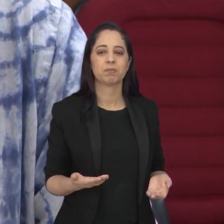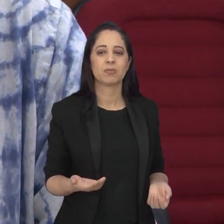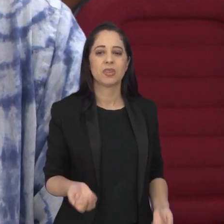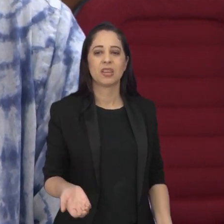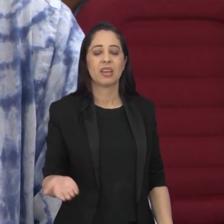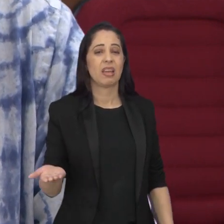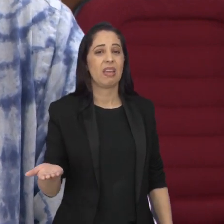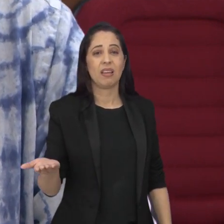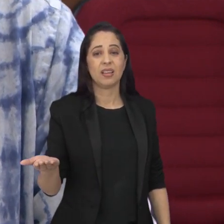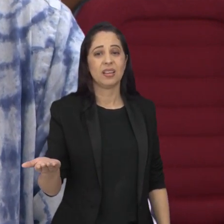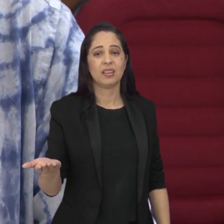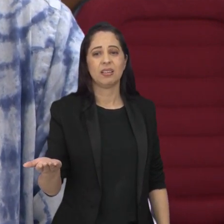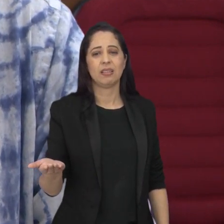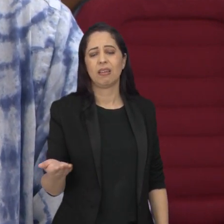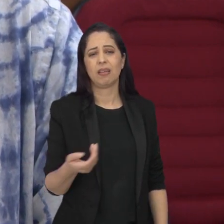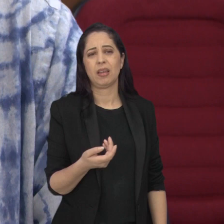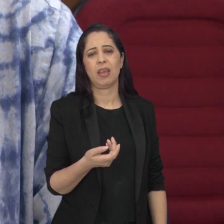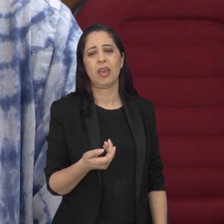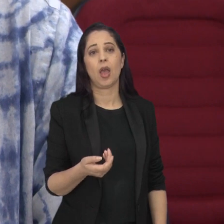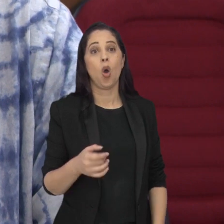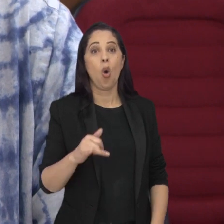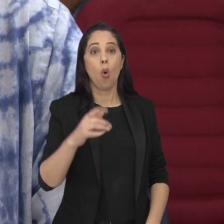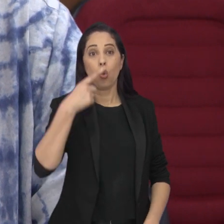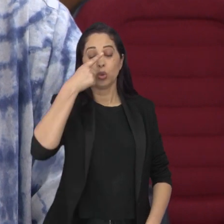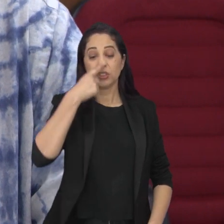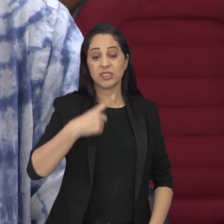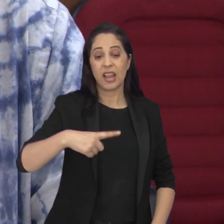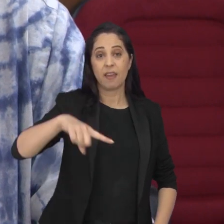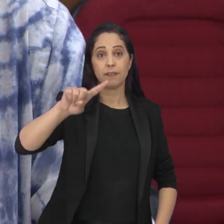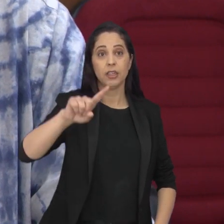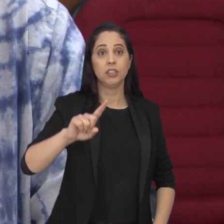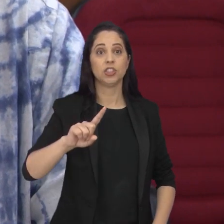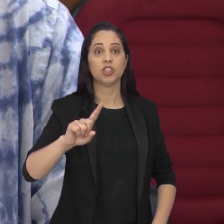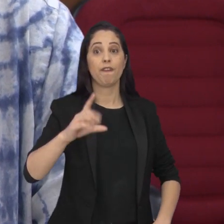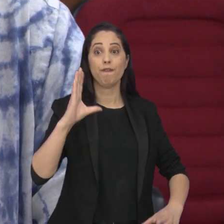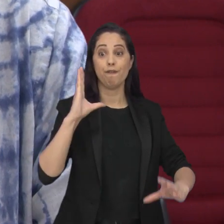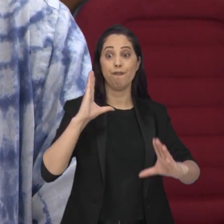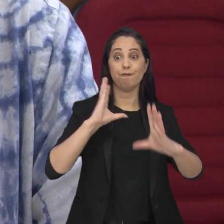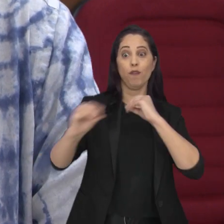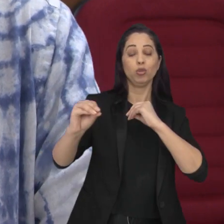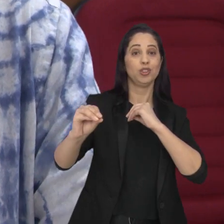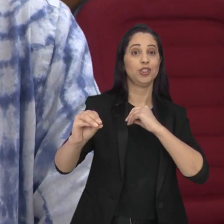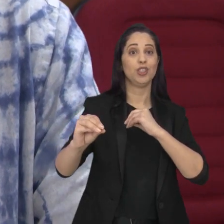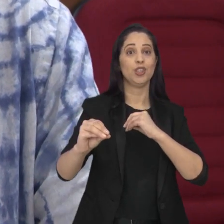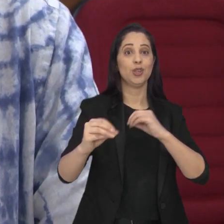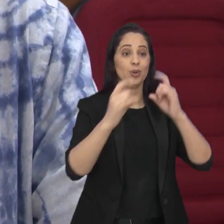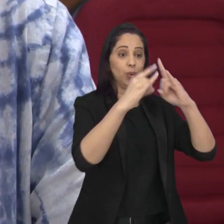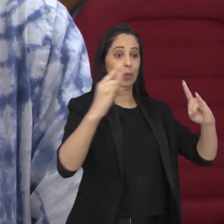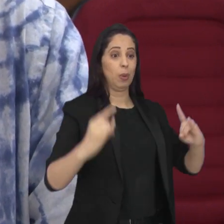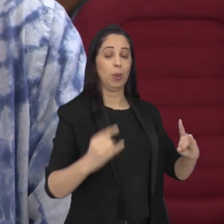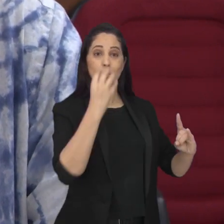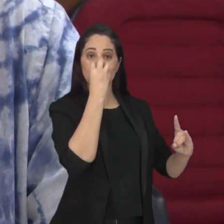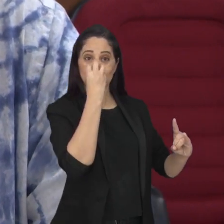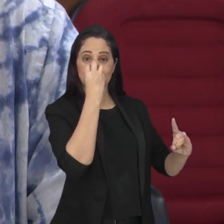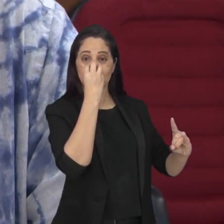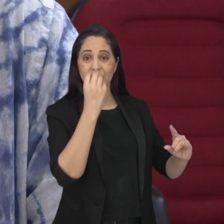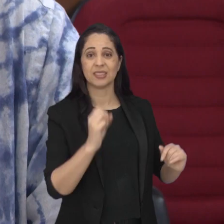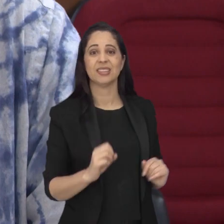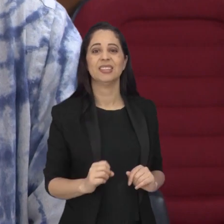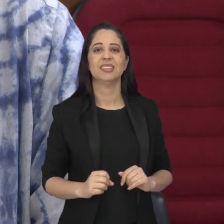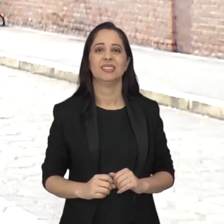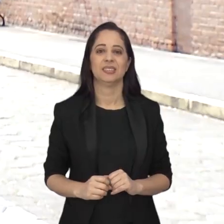não era um fato assim, muito raro, não, os elefantes escaparem e saírem correndo pela Rua 15 de